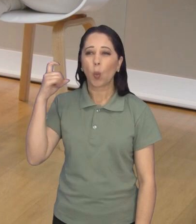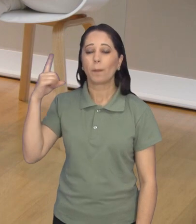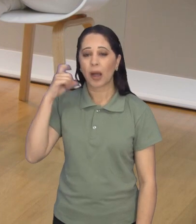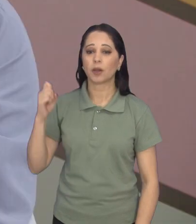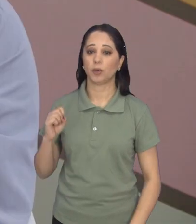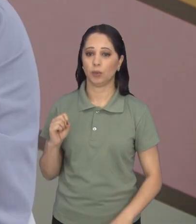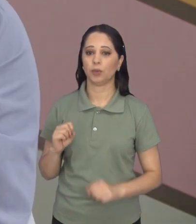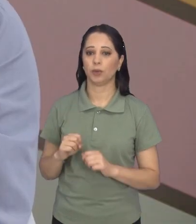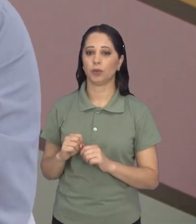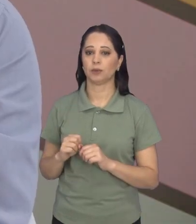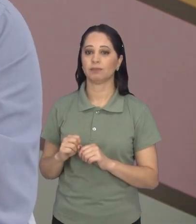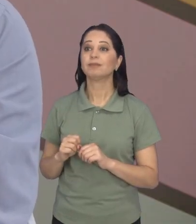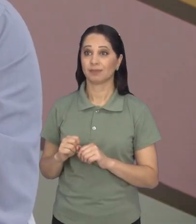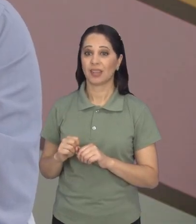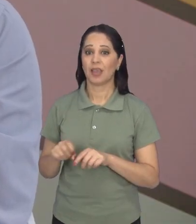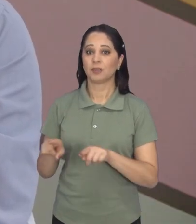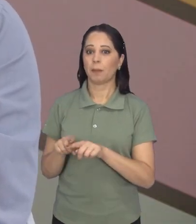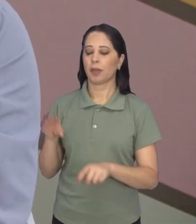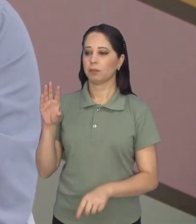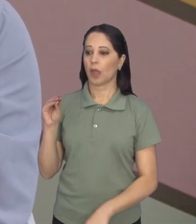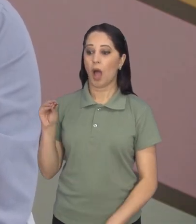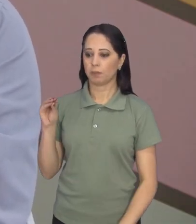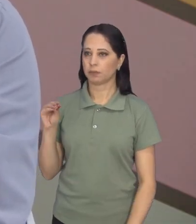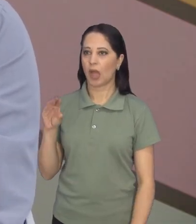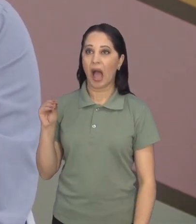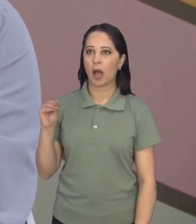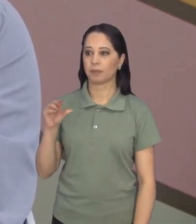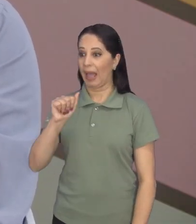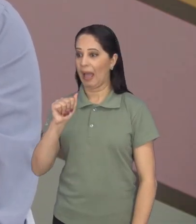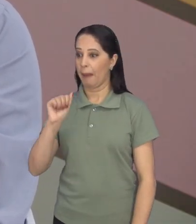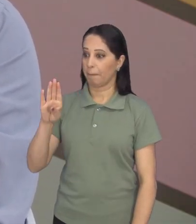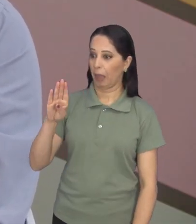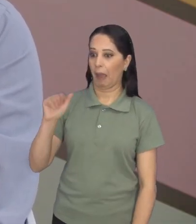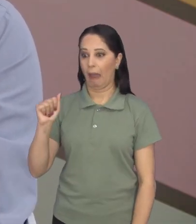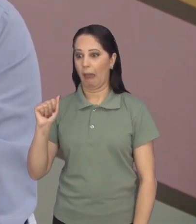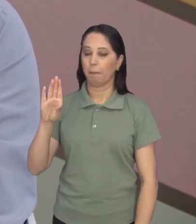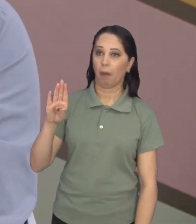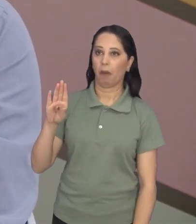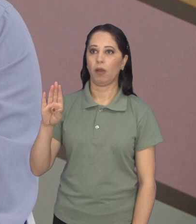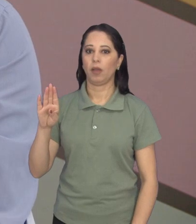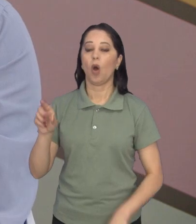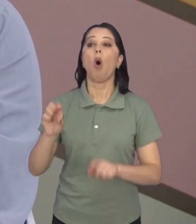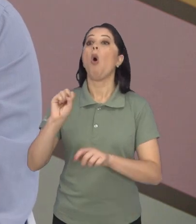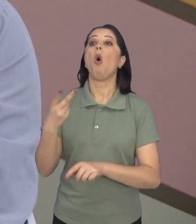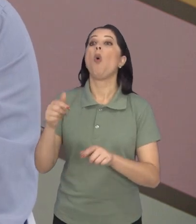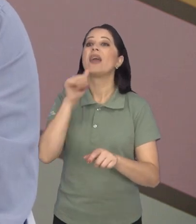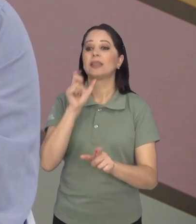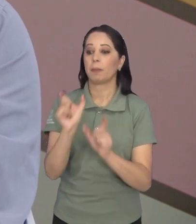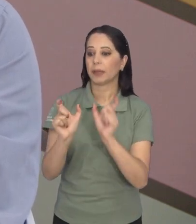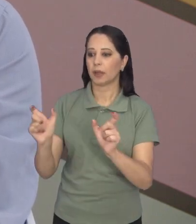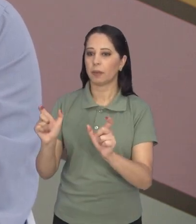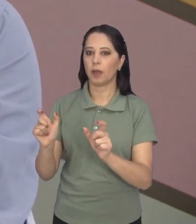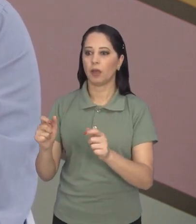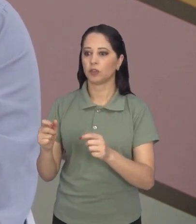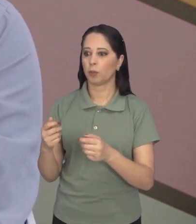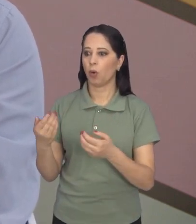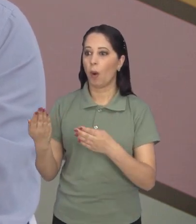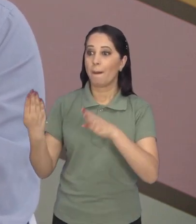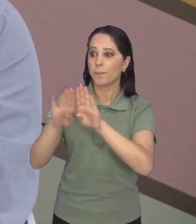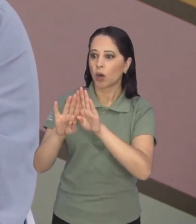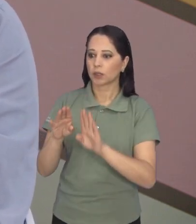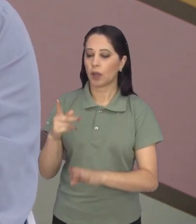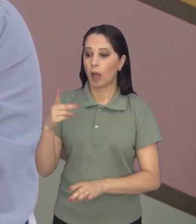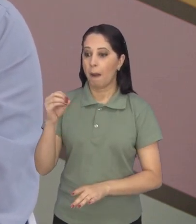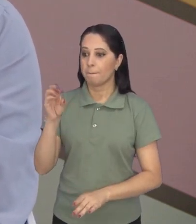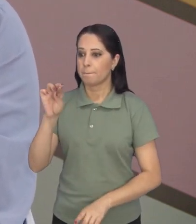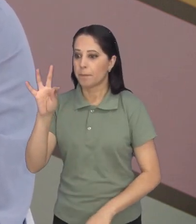Isso é o mais comum, mas o indivíduo pode simplesmente fazer uma vocalização. A, I, a. Ou palavras soltas. Porta, porta,